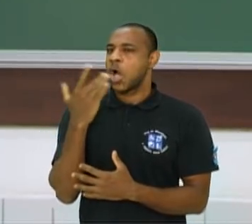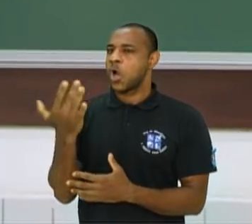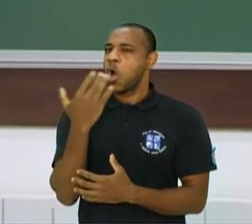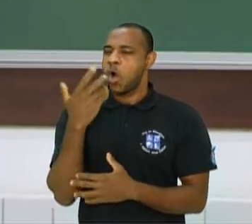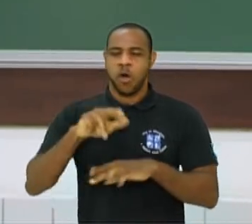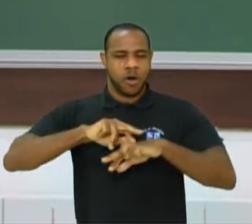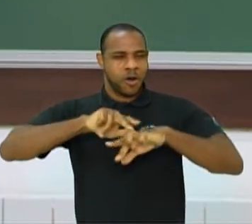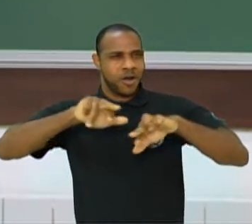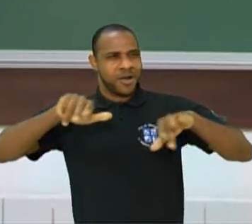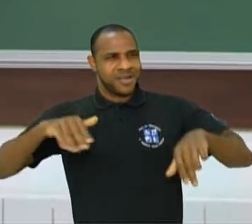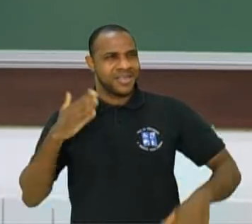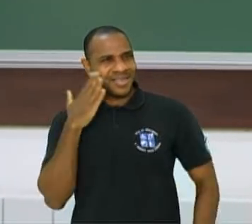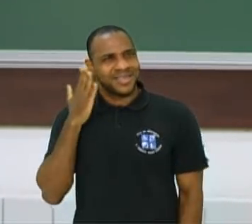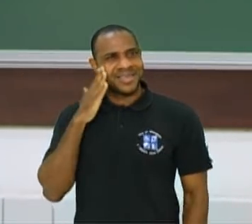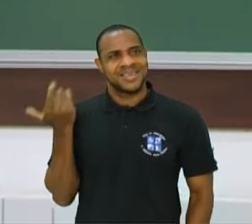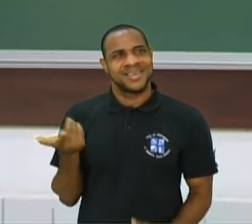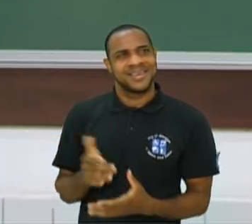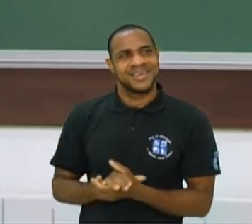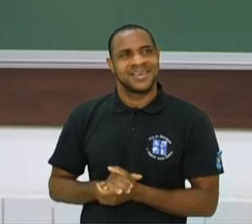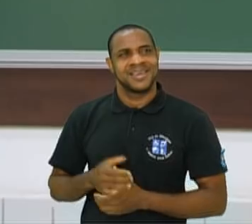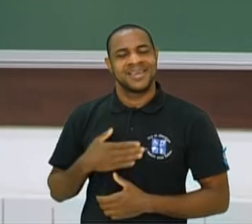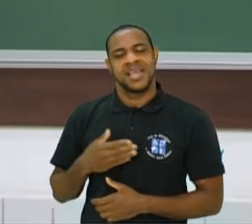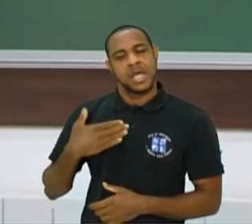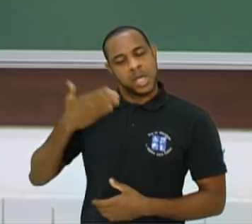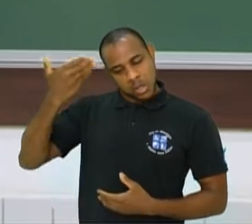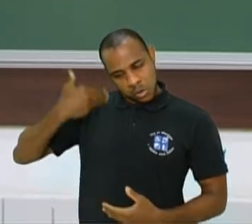cores, sabe? E sou